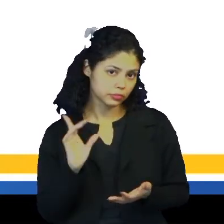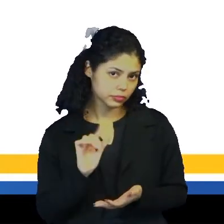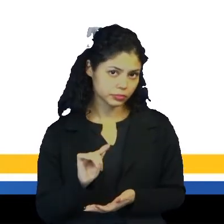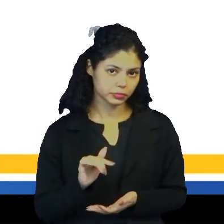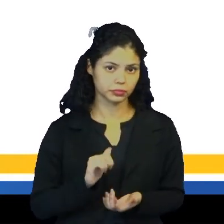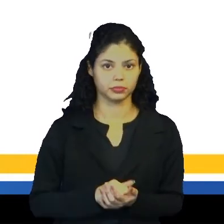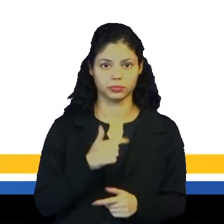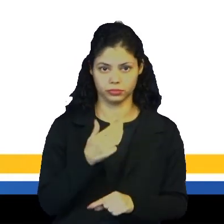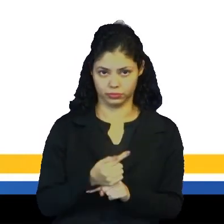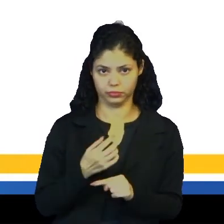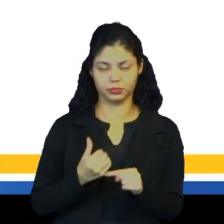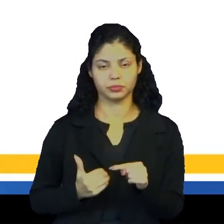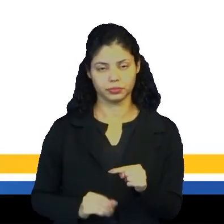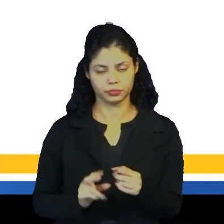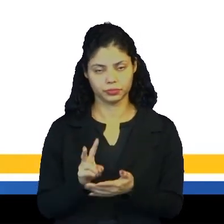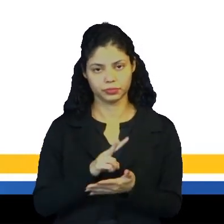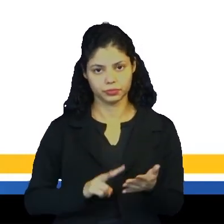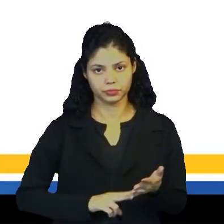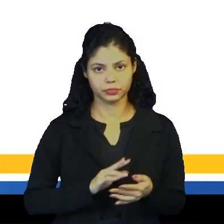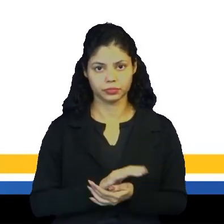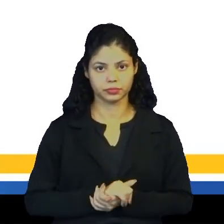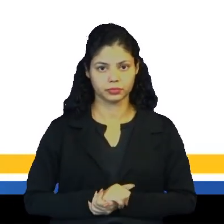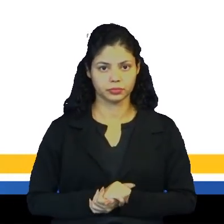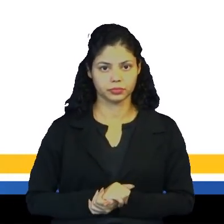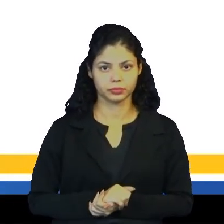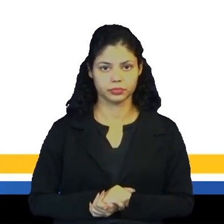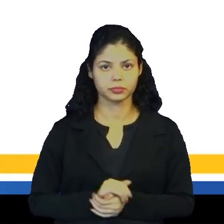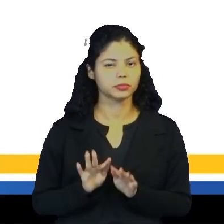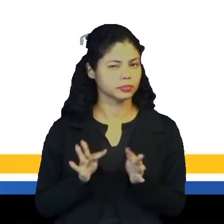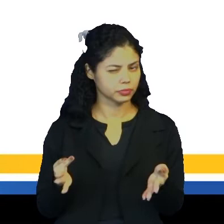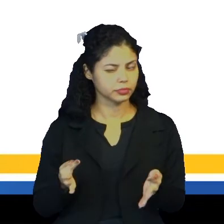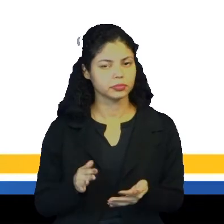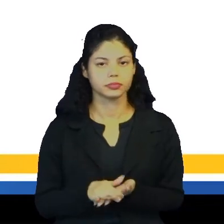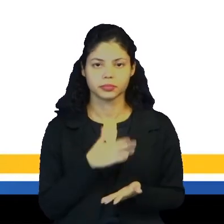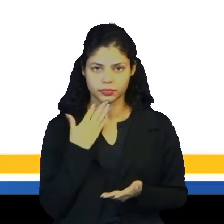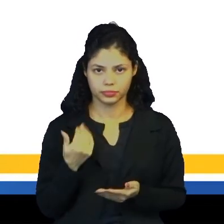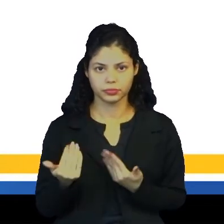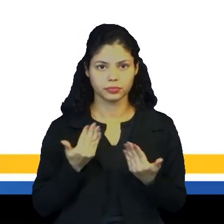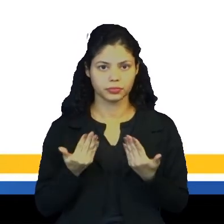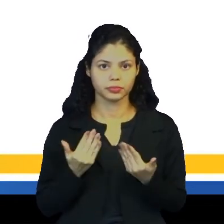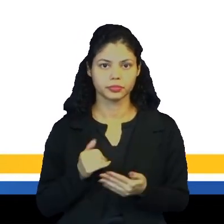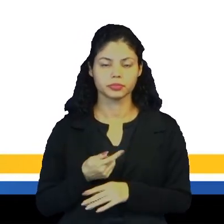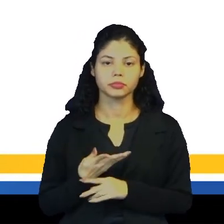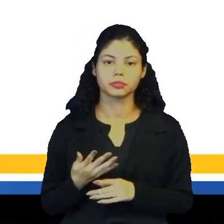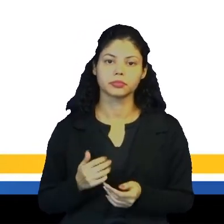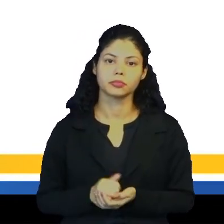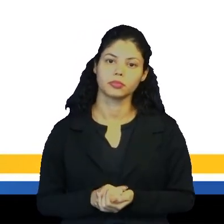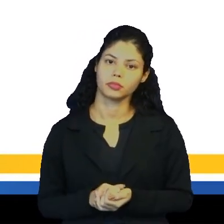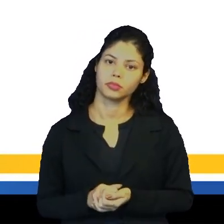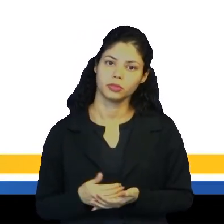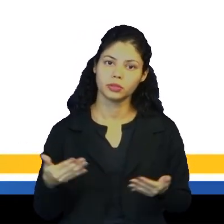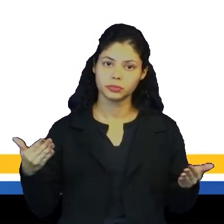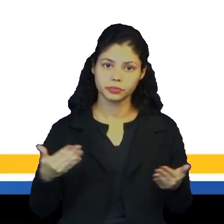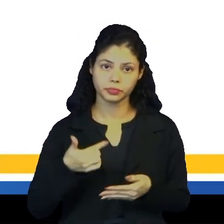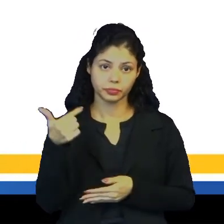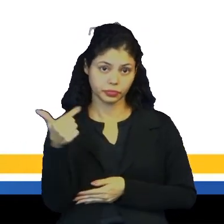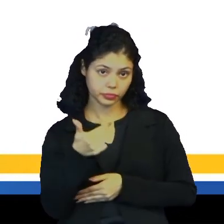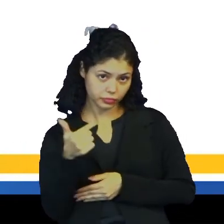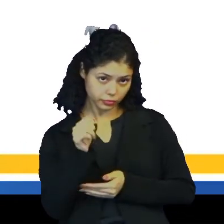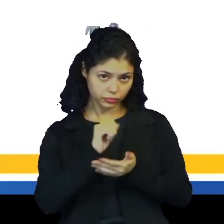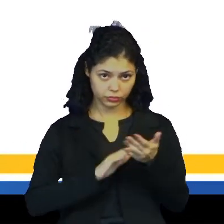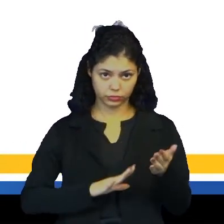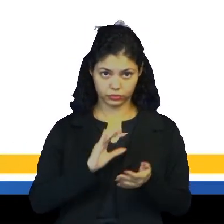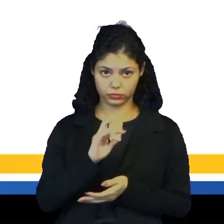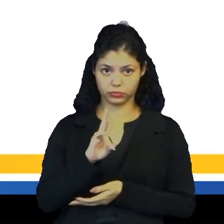Que leu 7 décimos desse livro. Simples, né, gente? Muito tranquilo, comparação de fração. Segunda questão.